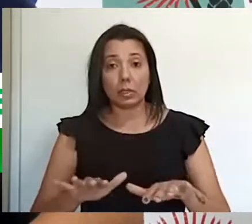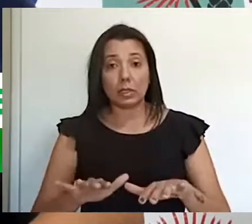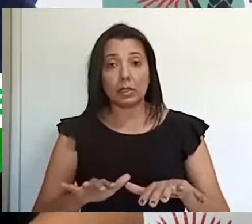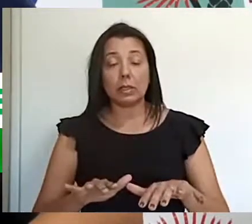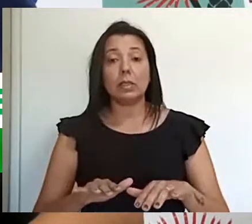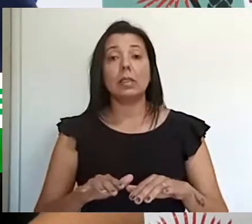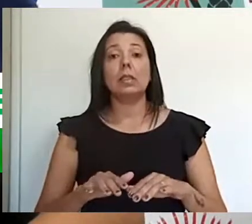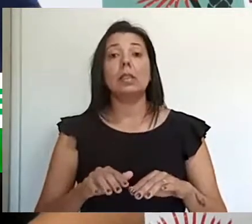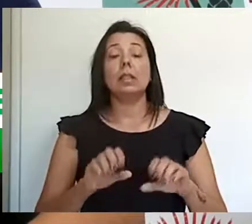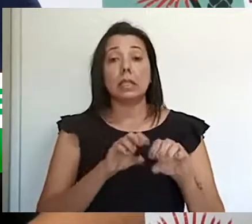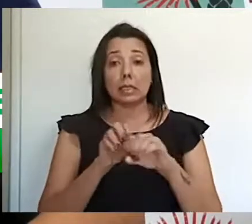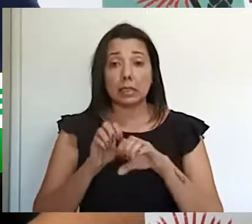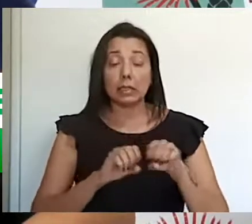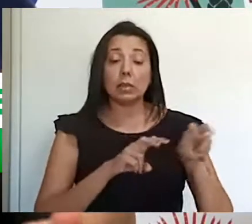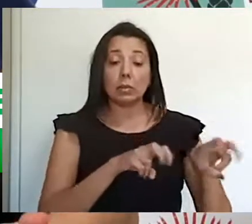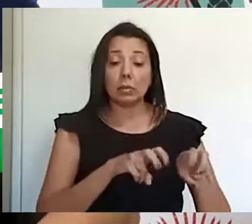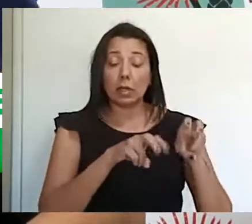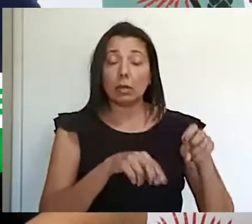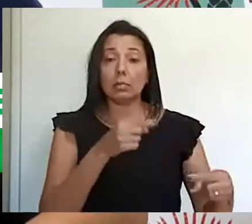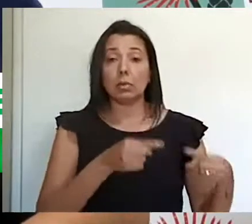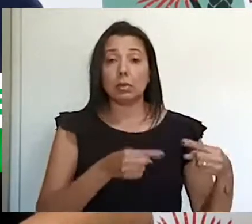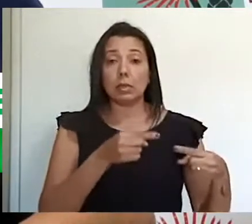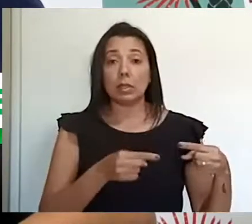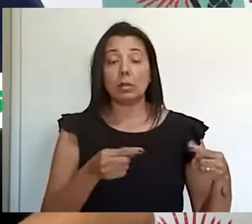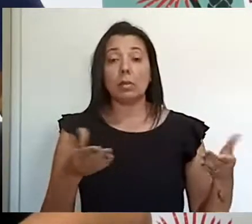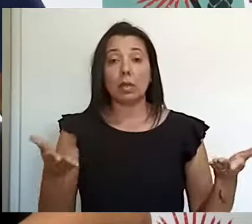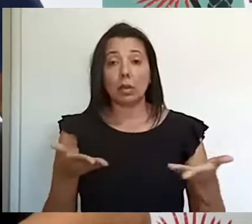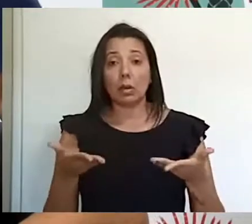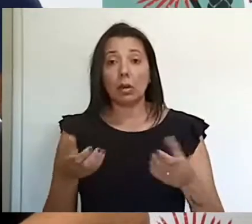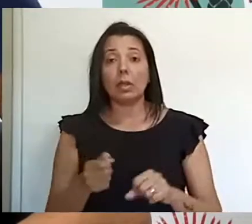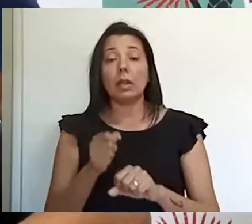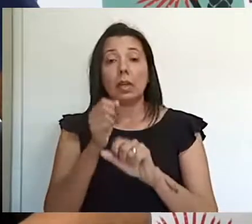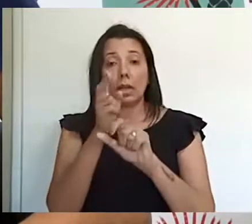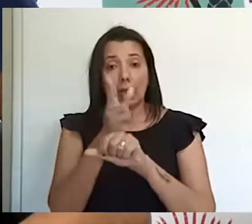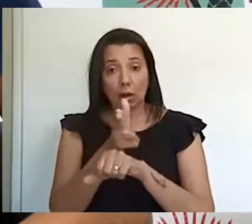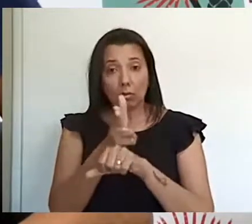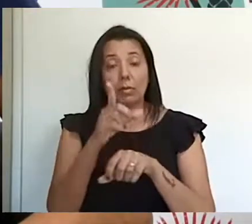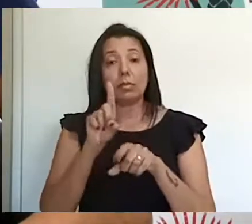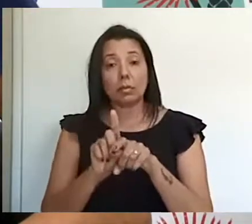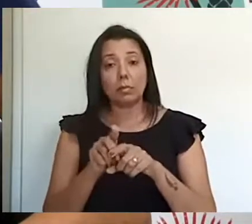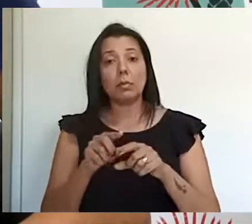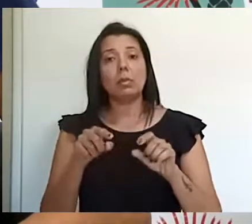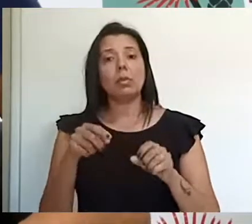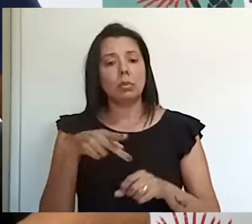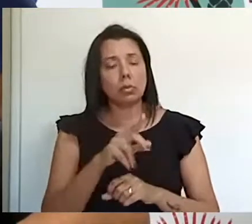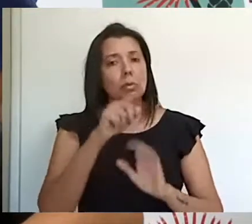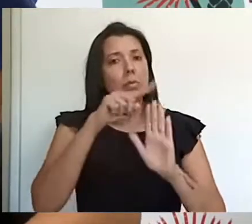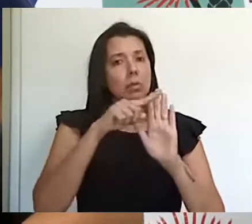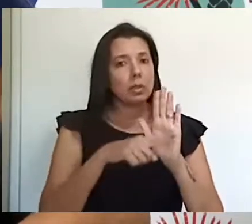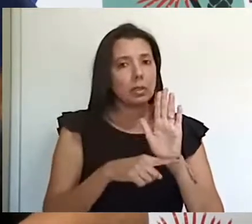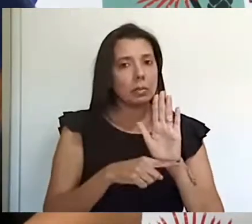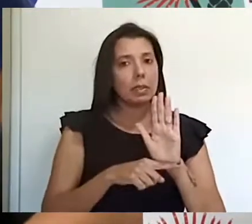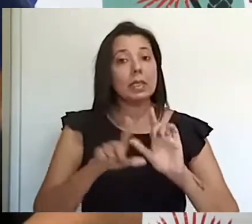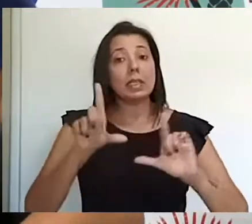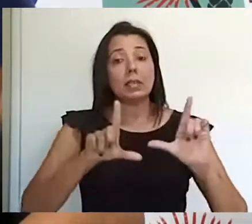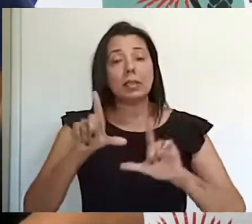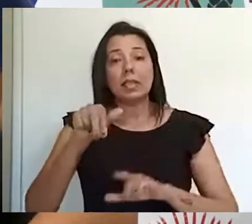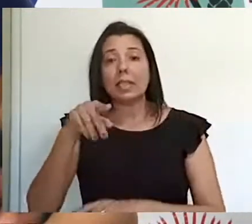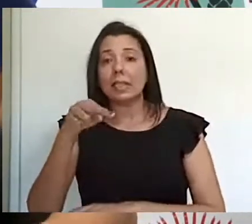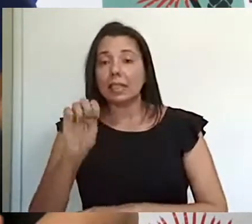está ao vivo, você pode acompanhar o programa, né? No canal 12 da TV NET e também no Facebook